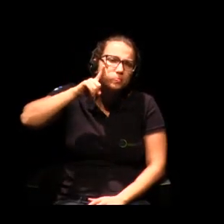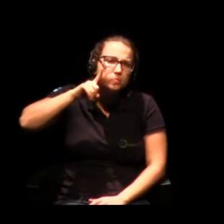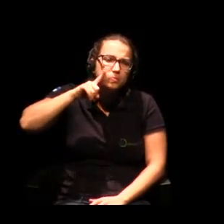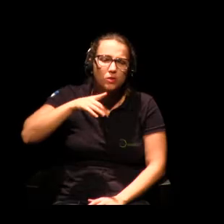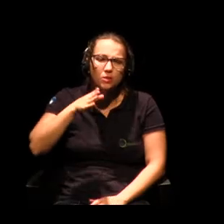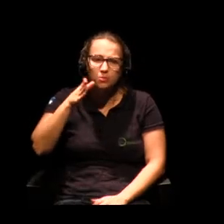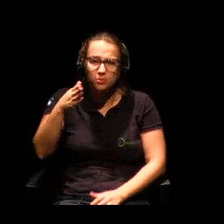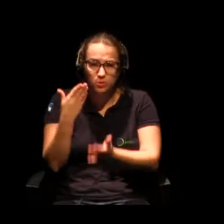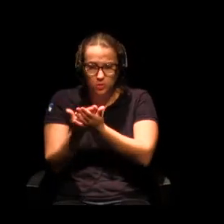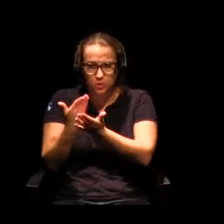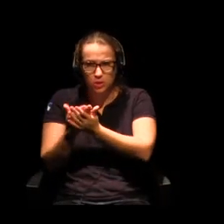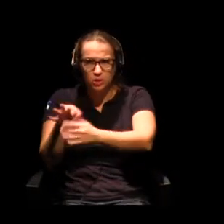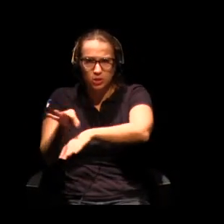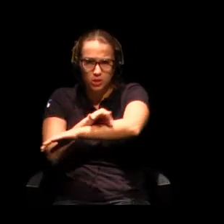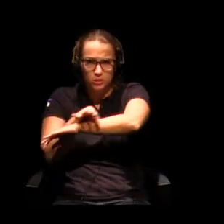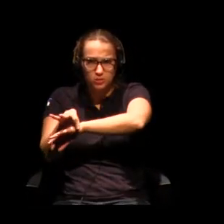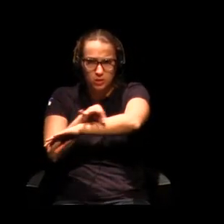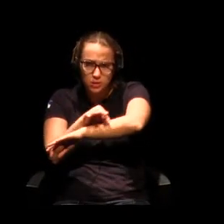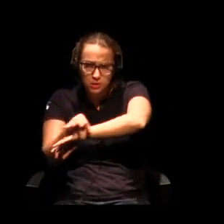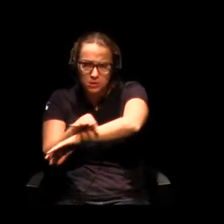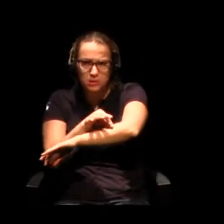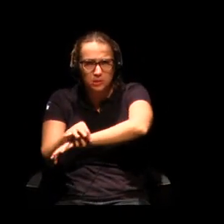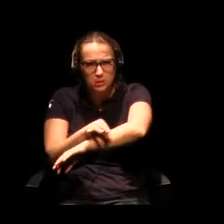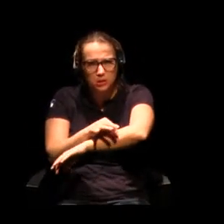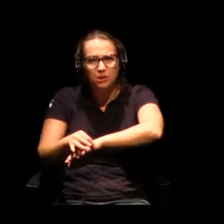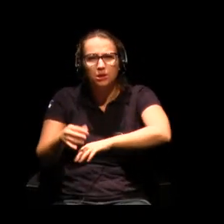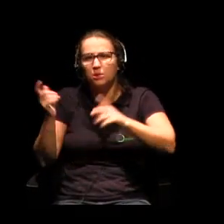uma área dos Estados Unidos. Eu estudei